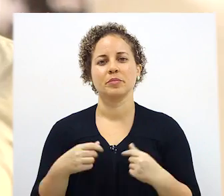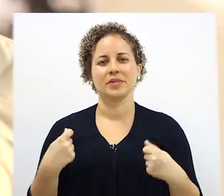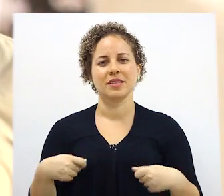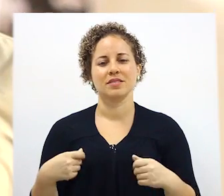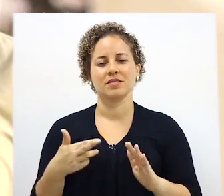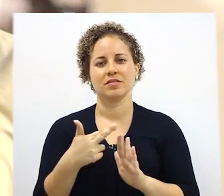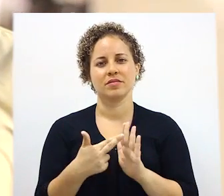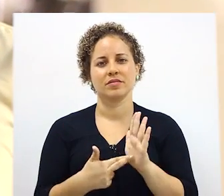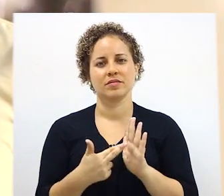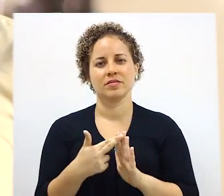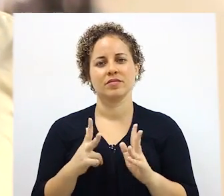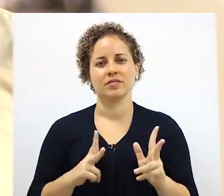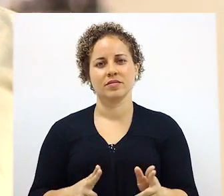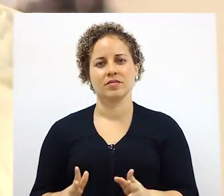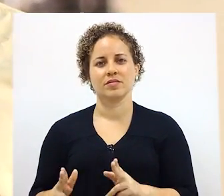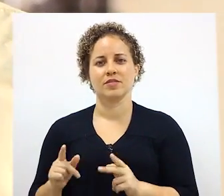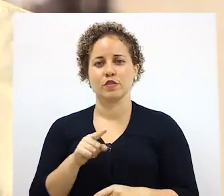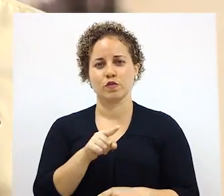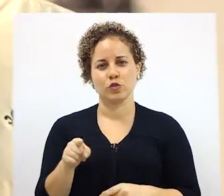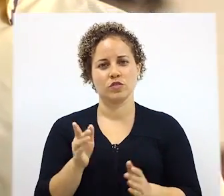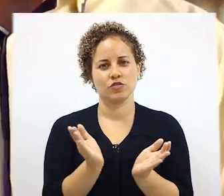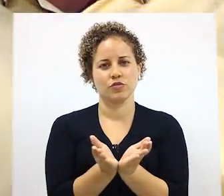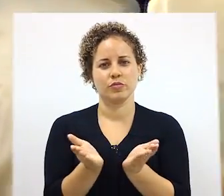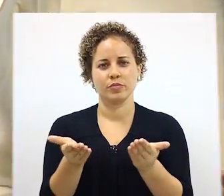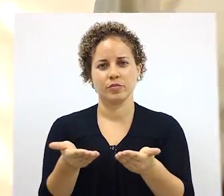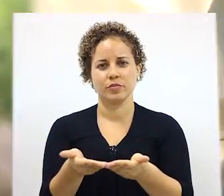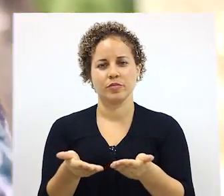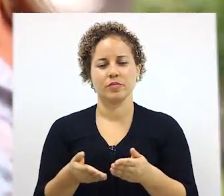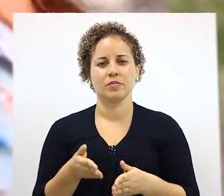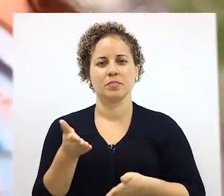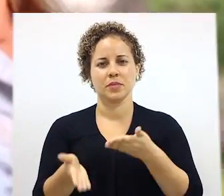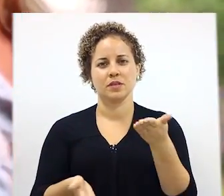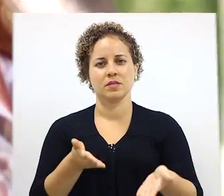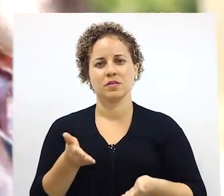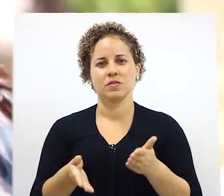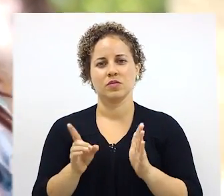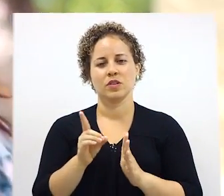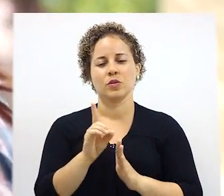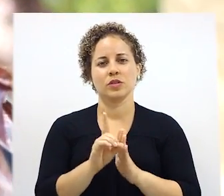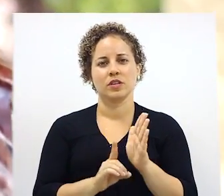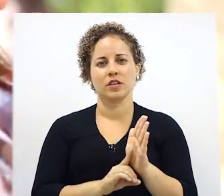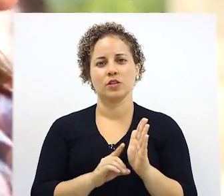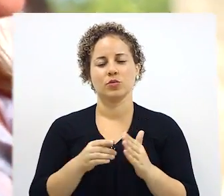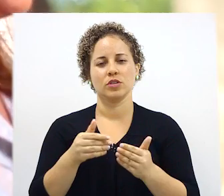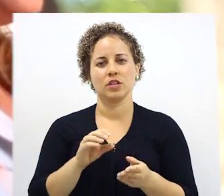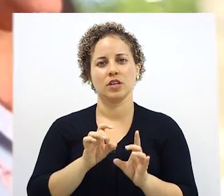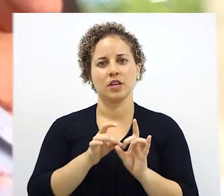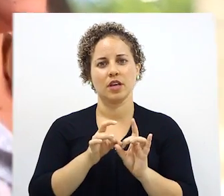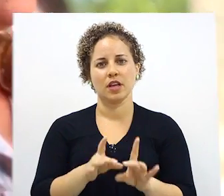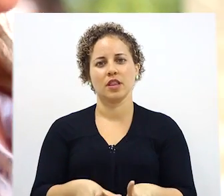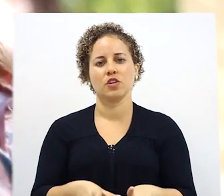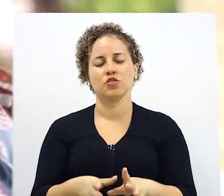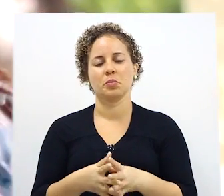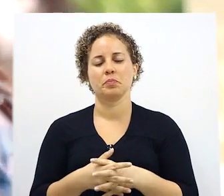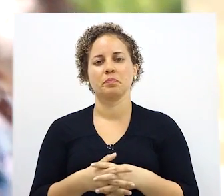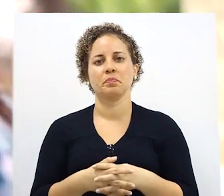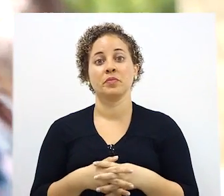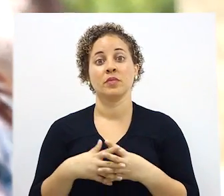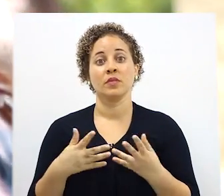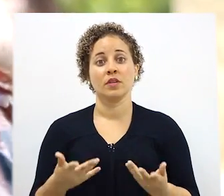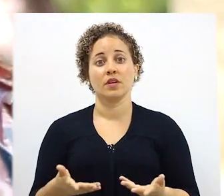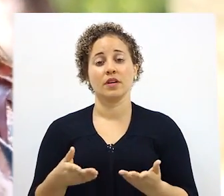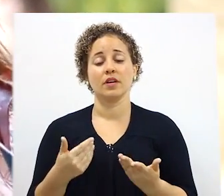essas normas. Vocês participaram de um fórum sobre o direito de recusa. O Dr. Marcos Pedrosa está aqui como